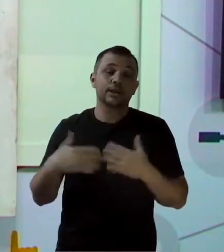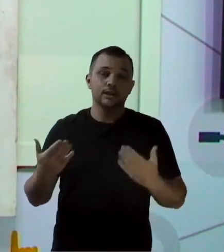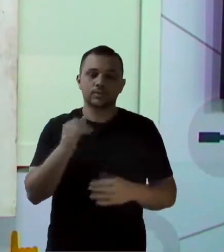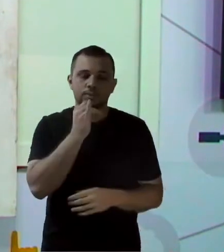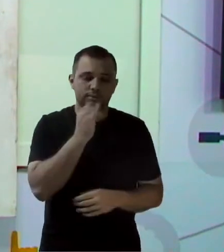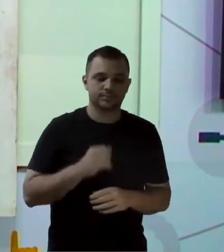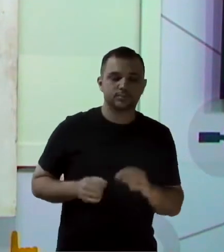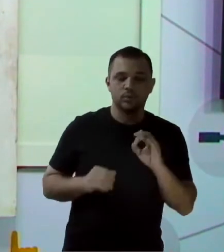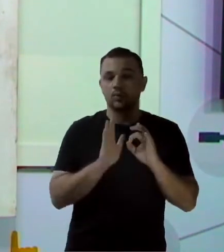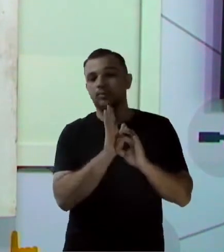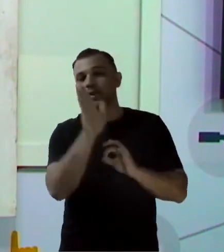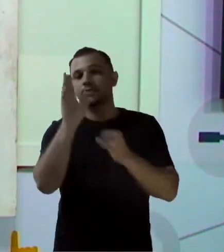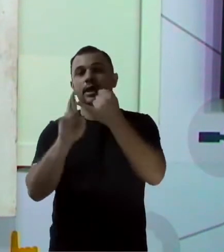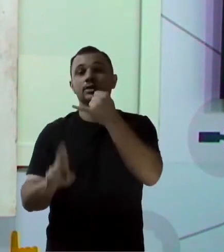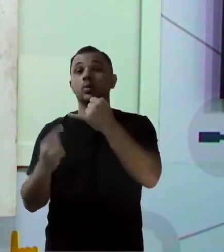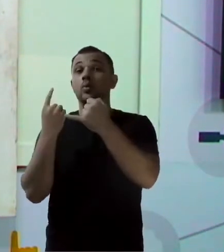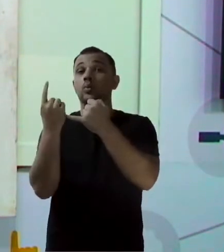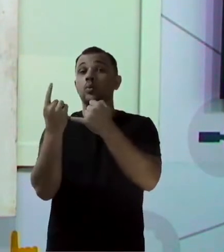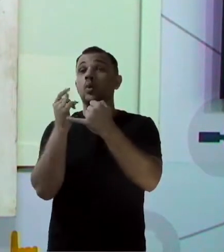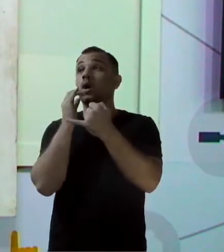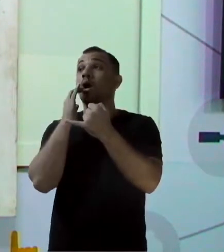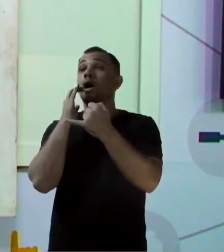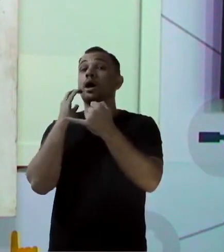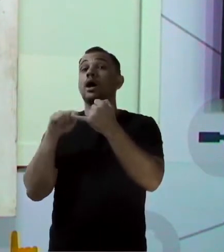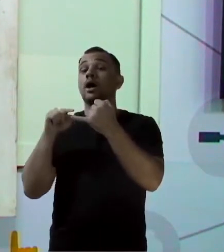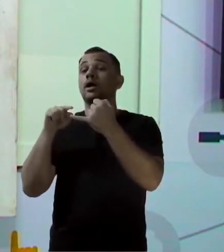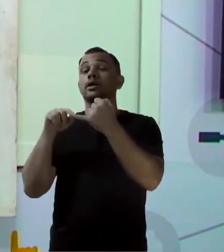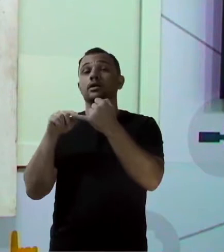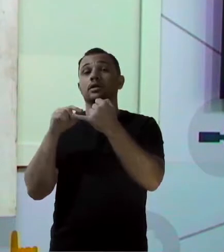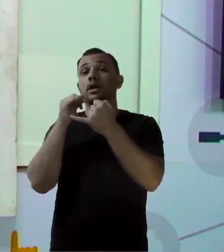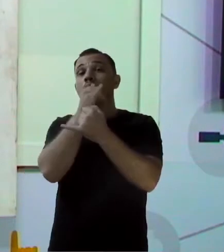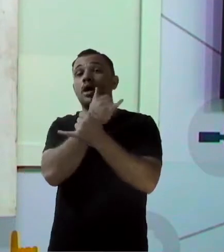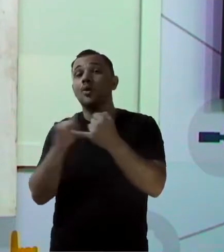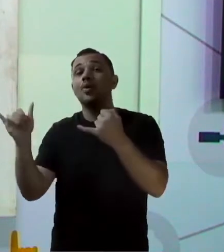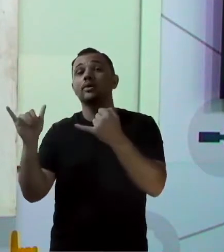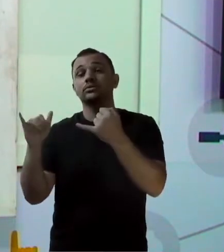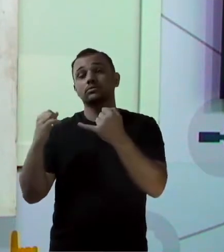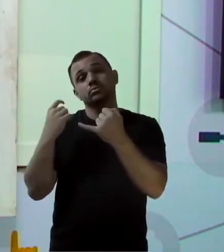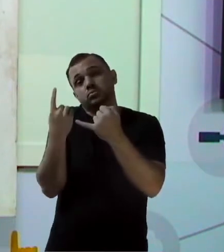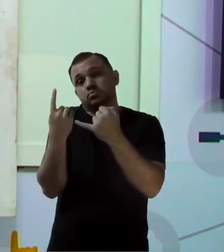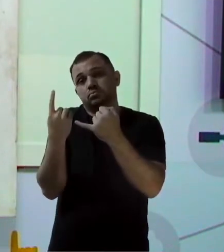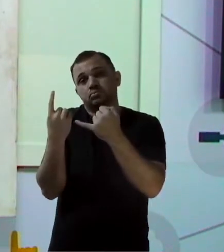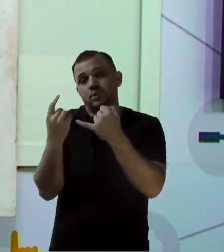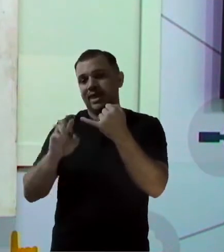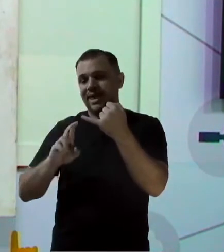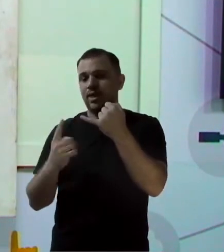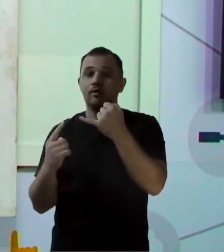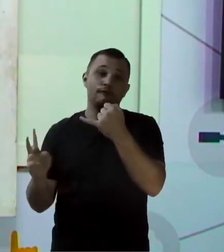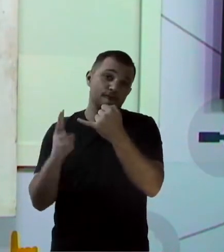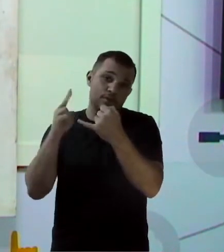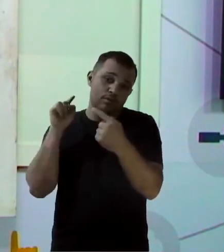a corrente 1. Eu não sei o valor de R1, mas ele vai ter a corrente proporcional para a sua necessidade.